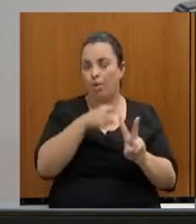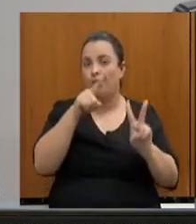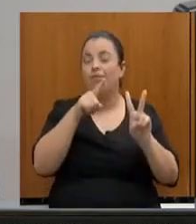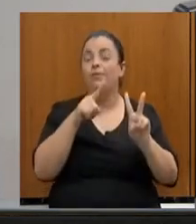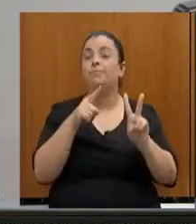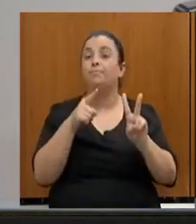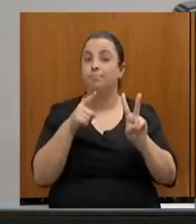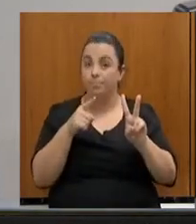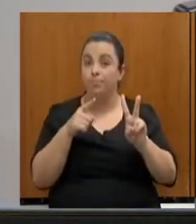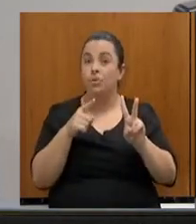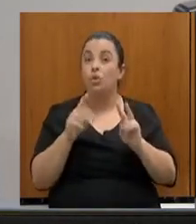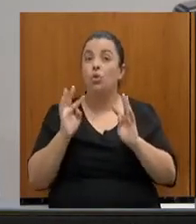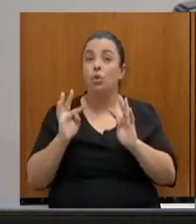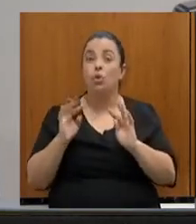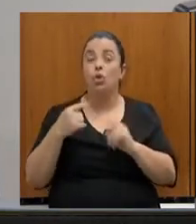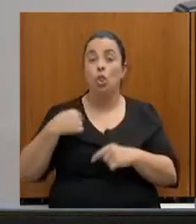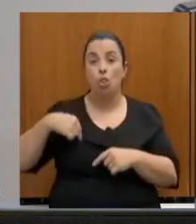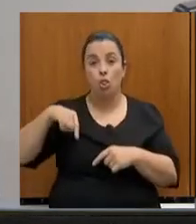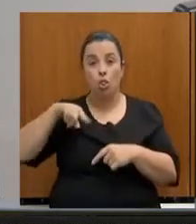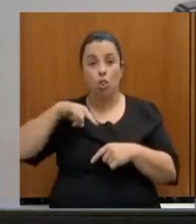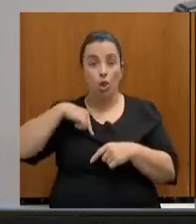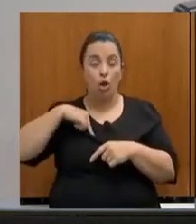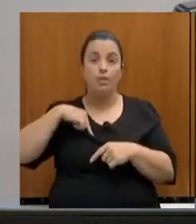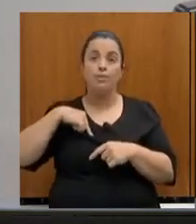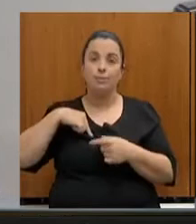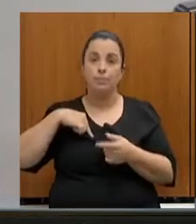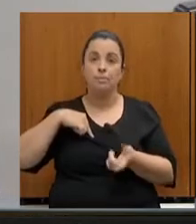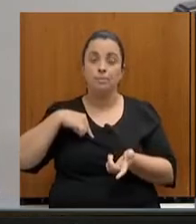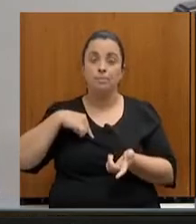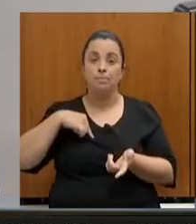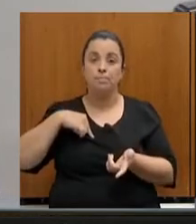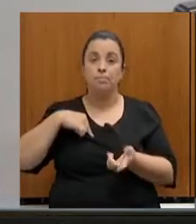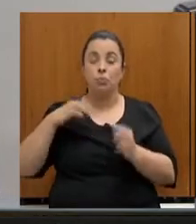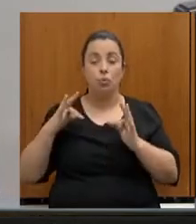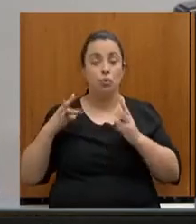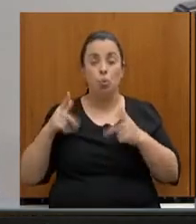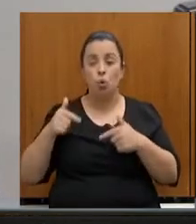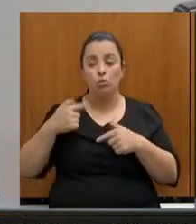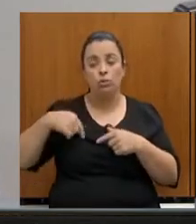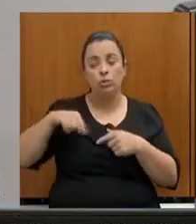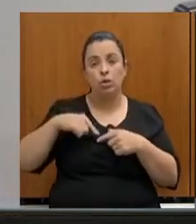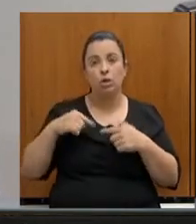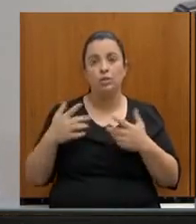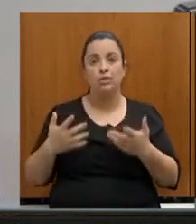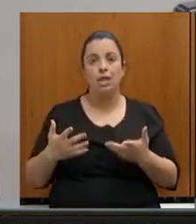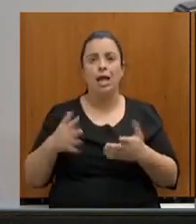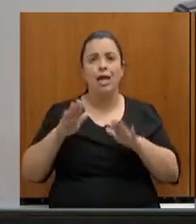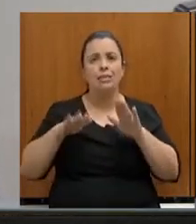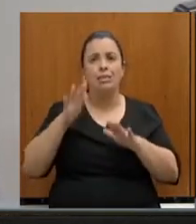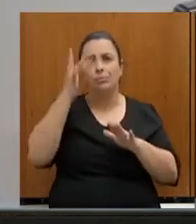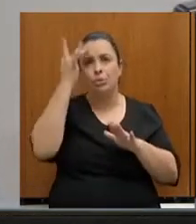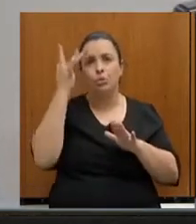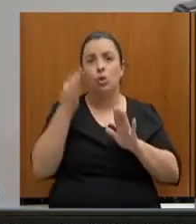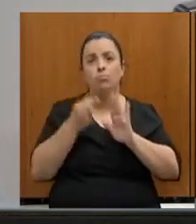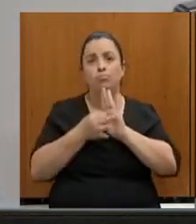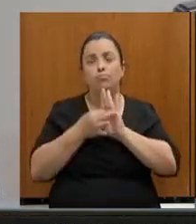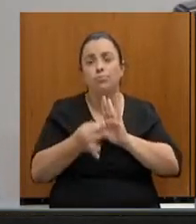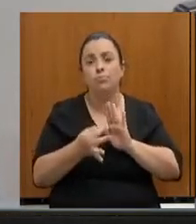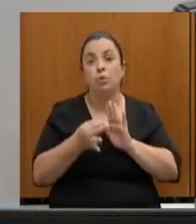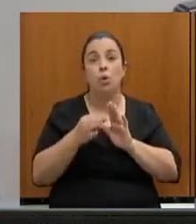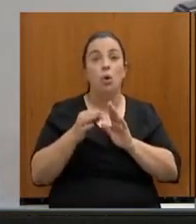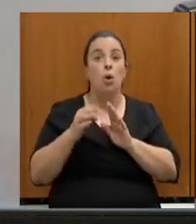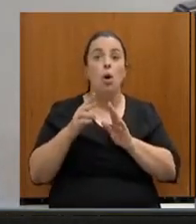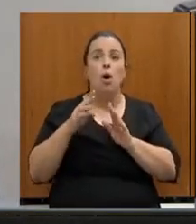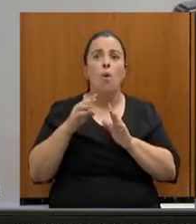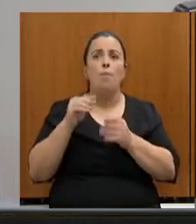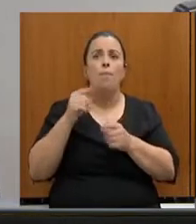é é todos os nossos é às vezes algumas pessoas fazem críticas por não conhecer mas todos nós